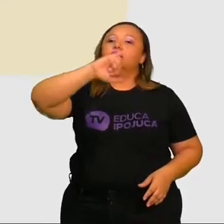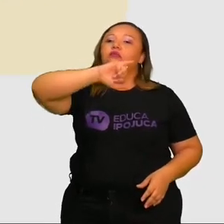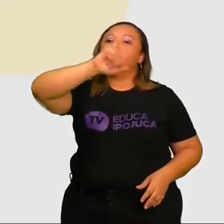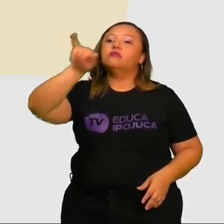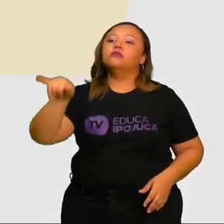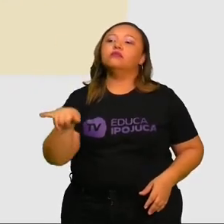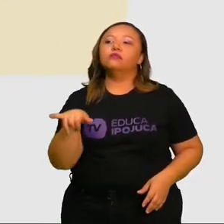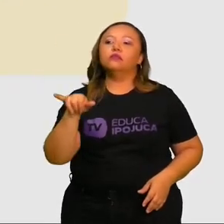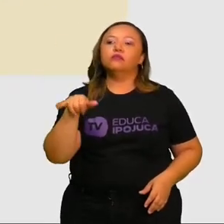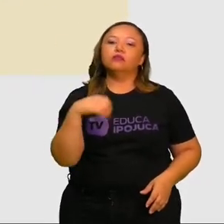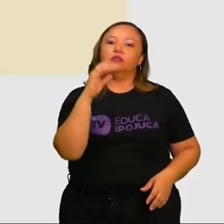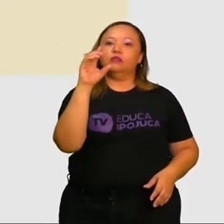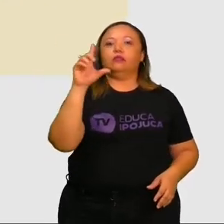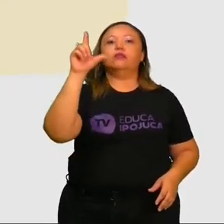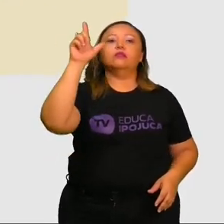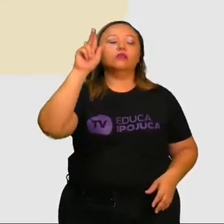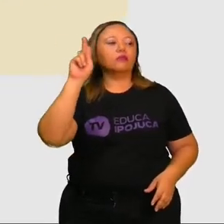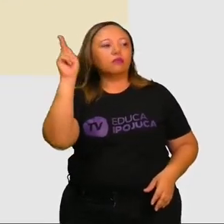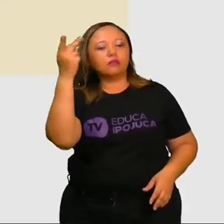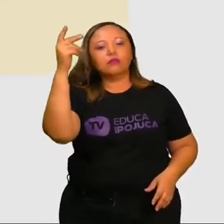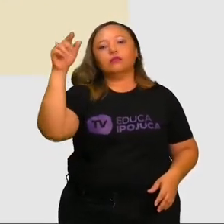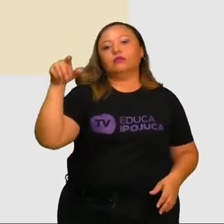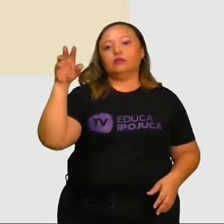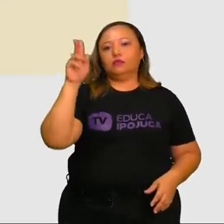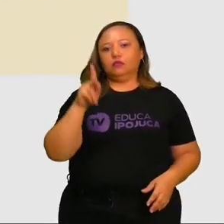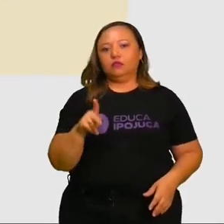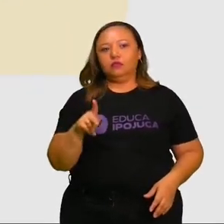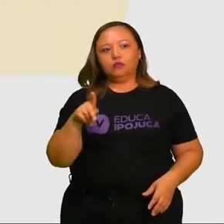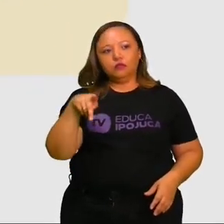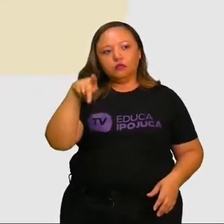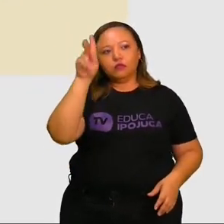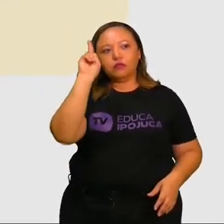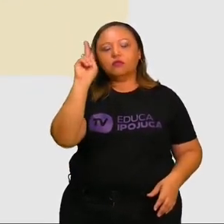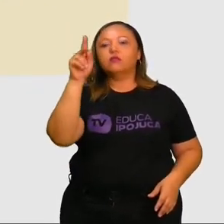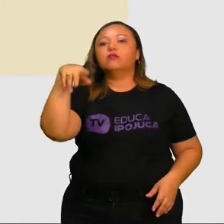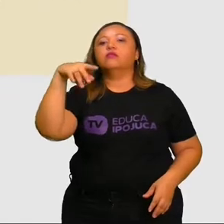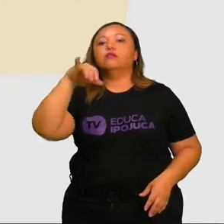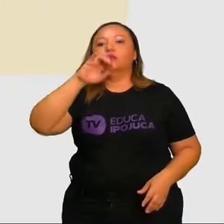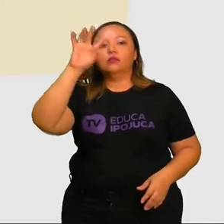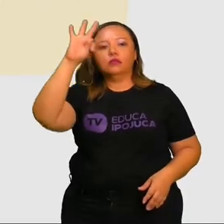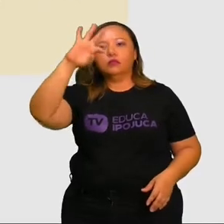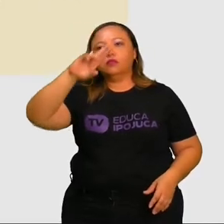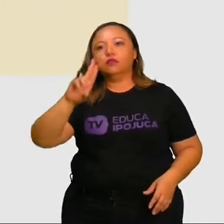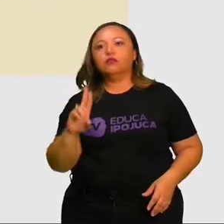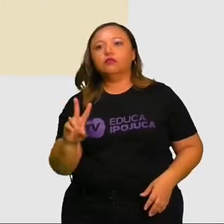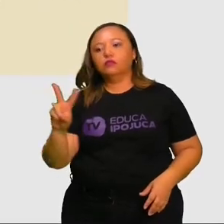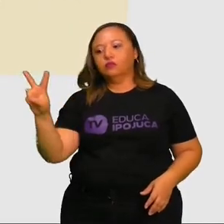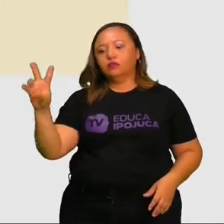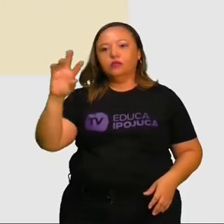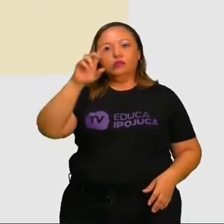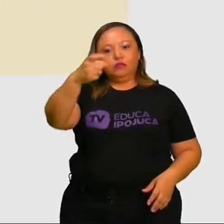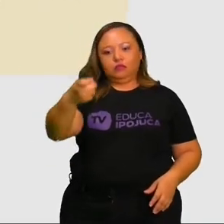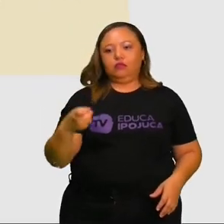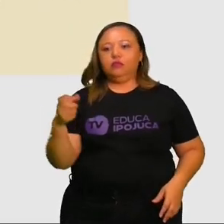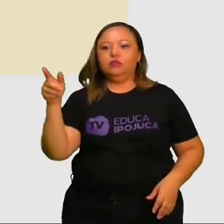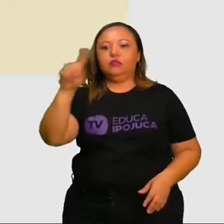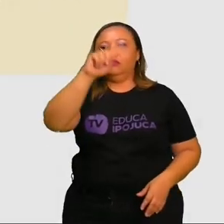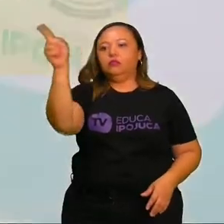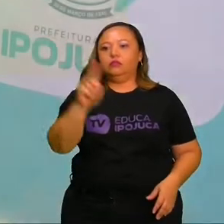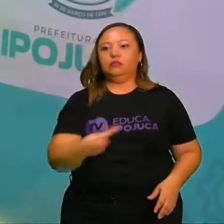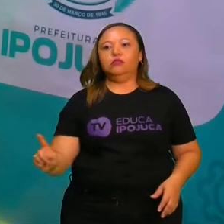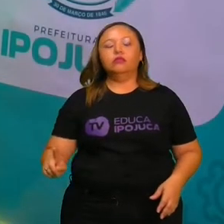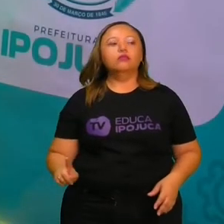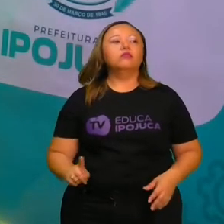K, L, M, N, O, P, Q, R, S, T, V, X, Z.